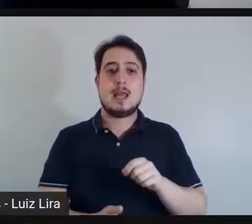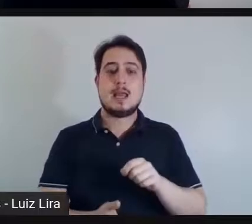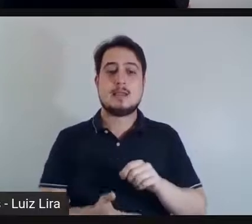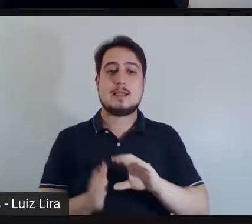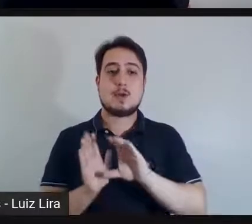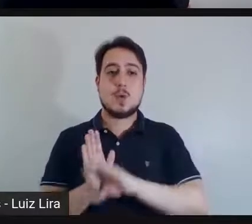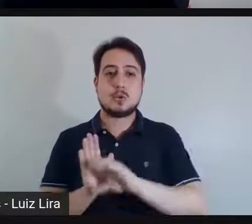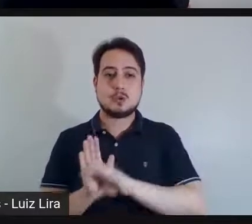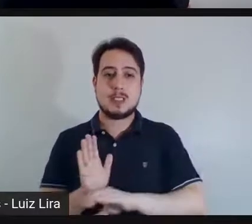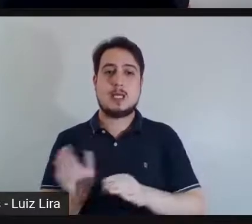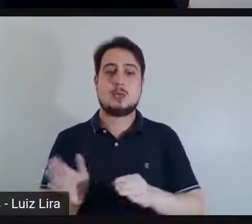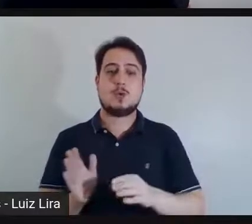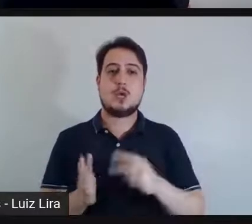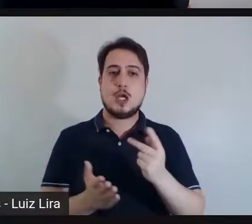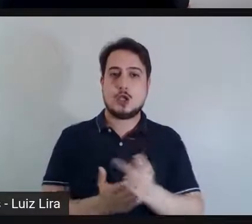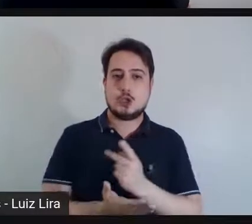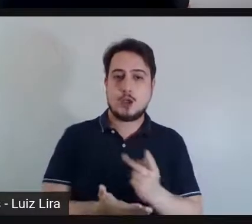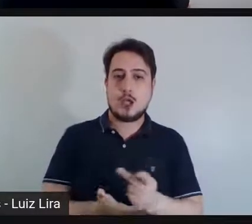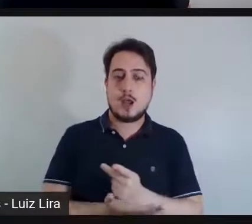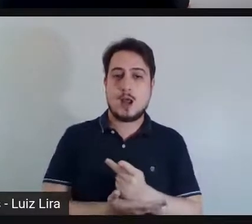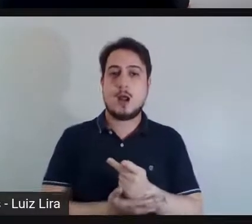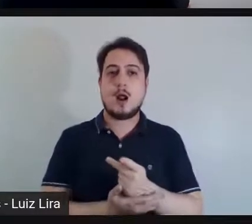determinado, que foi